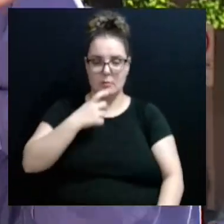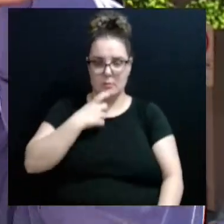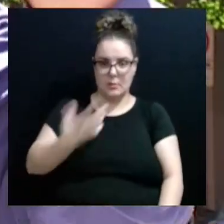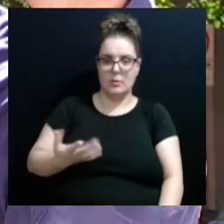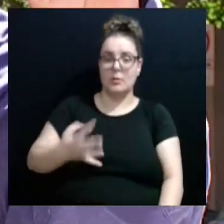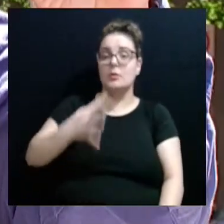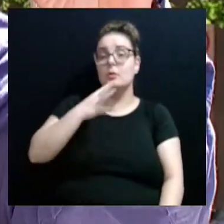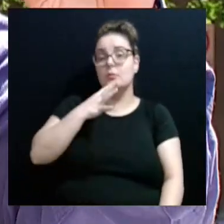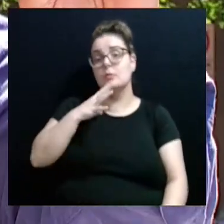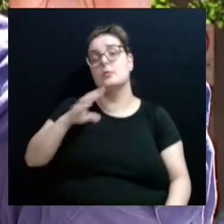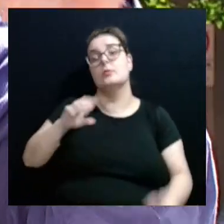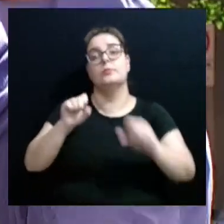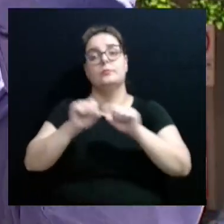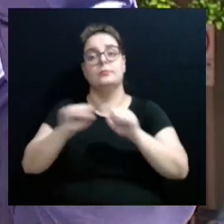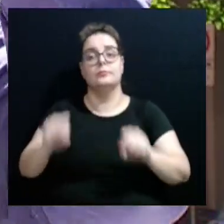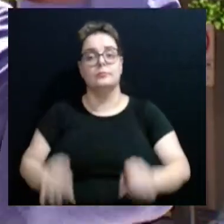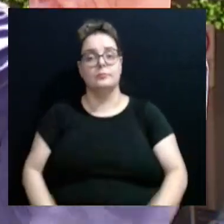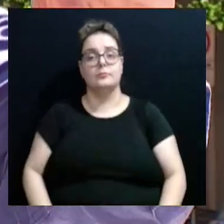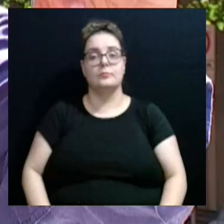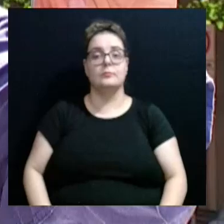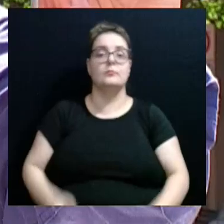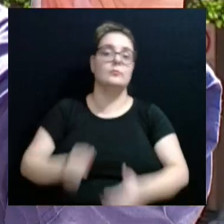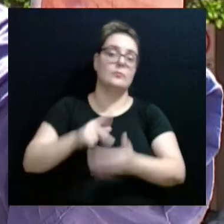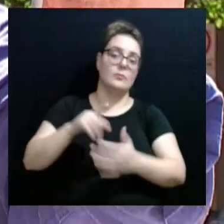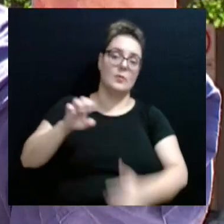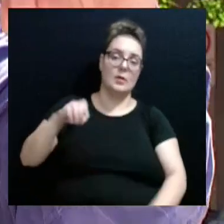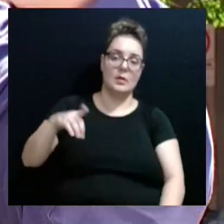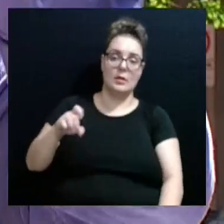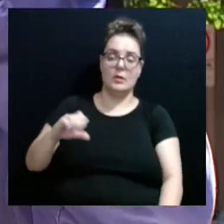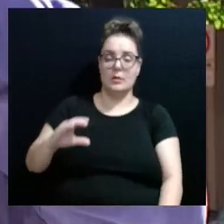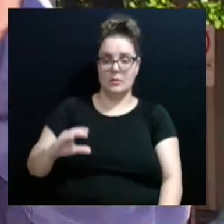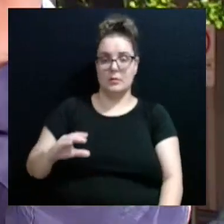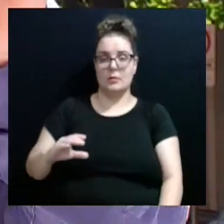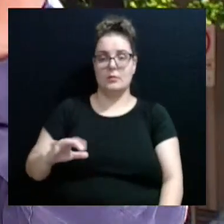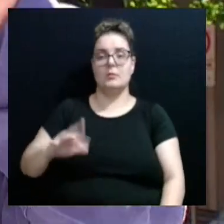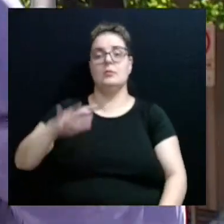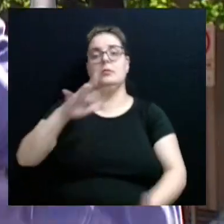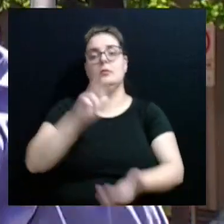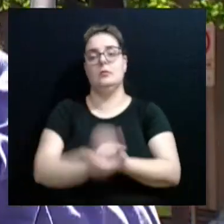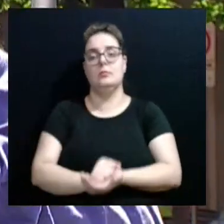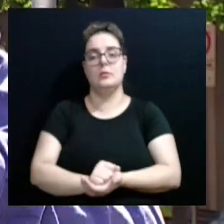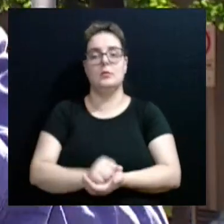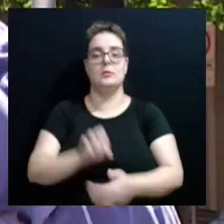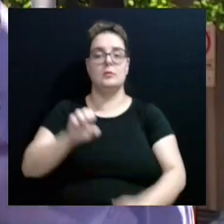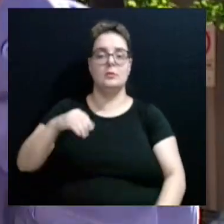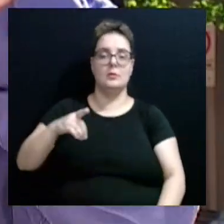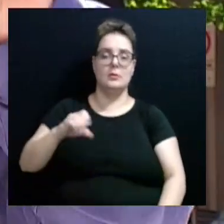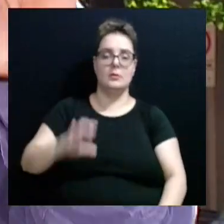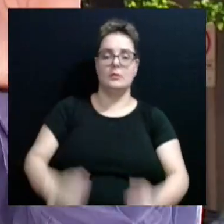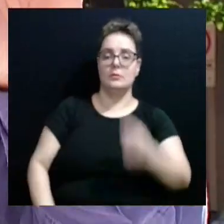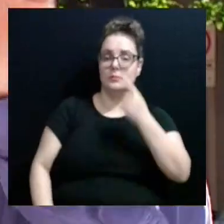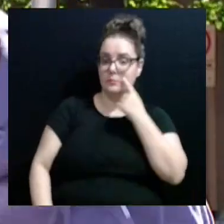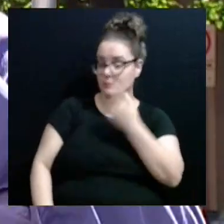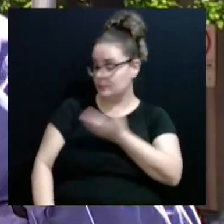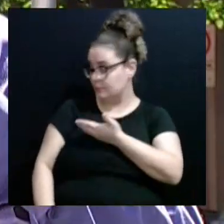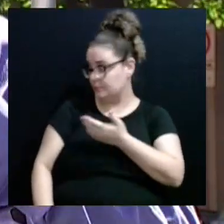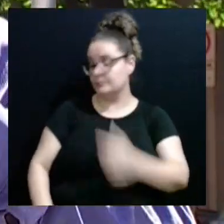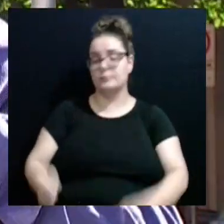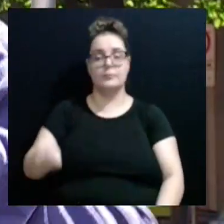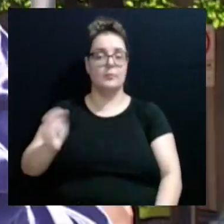né, está lá no app da INDEC, você baixa o aplicativo da INDEC, ali tem o Zona Azul Digital, ali você